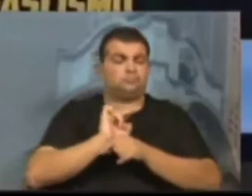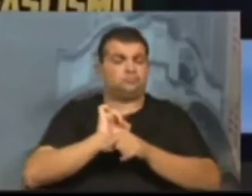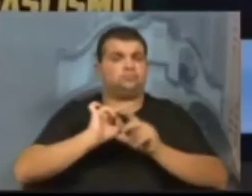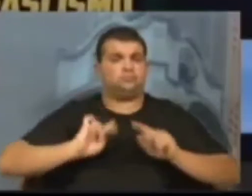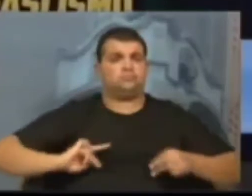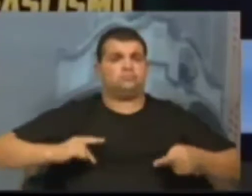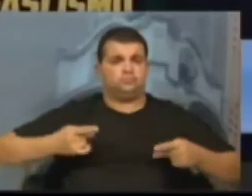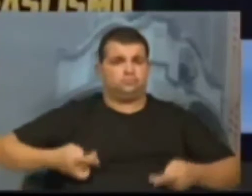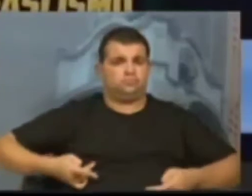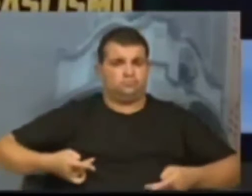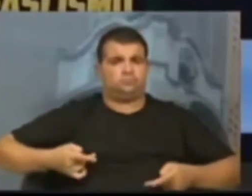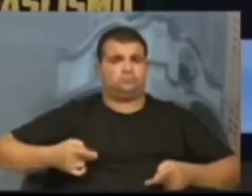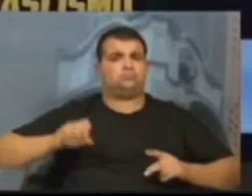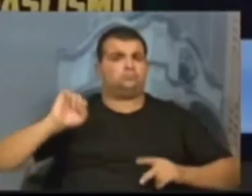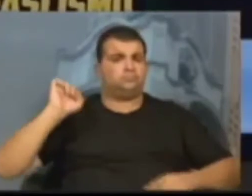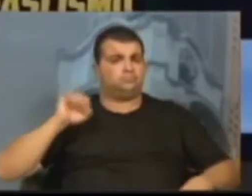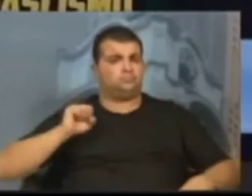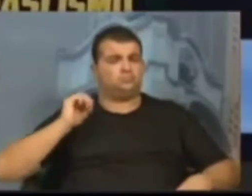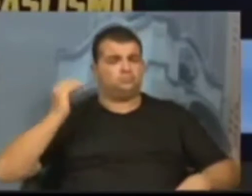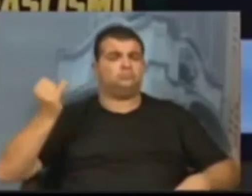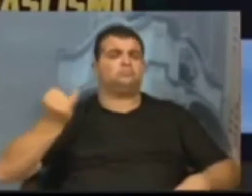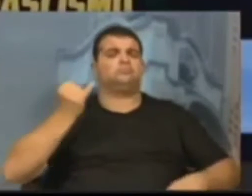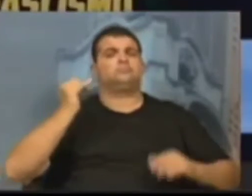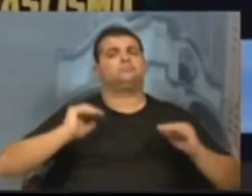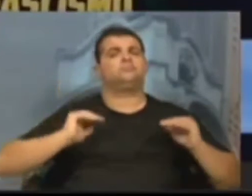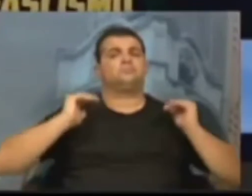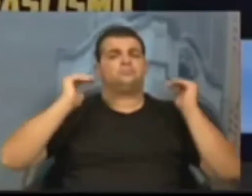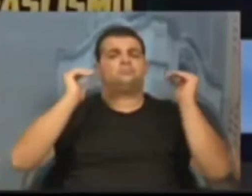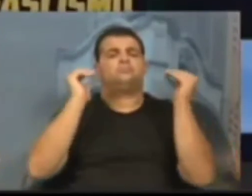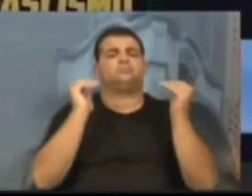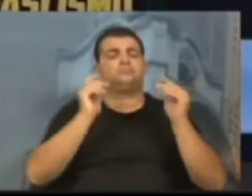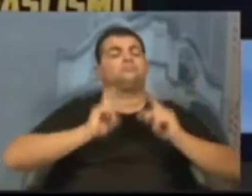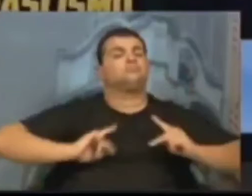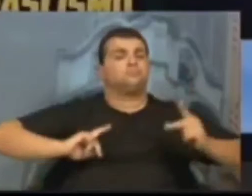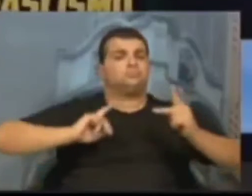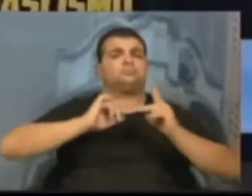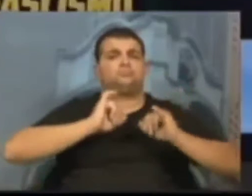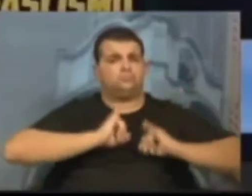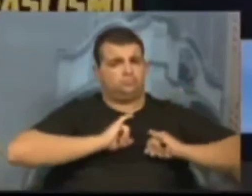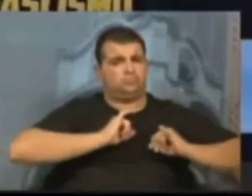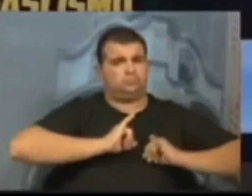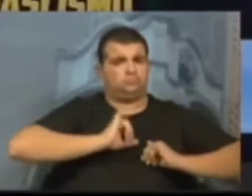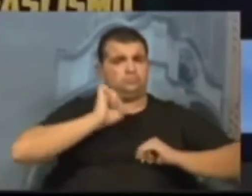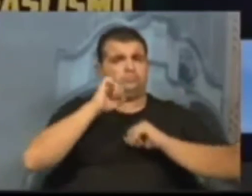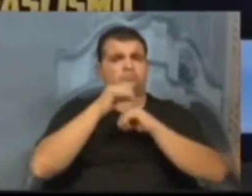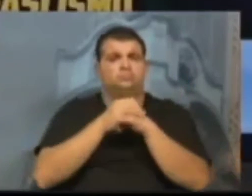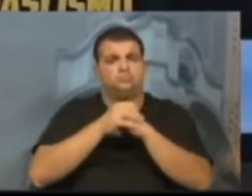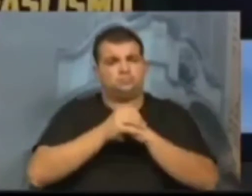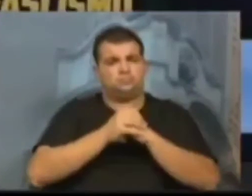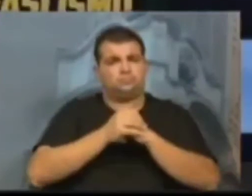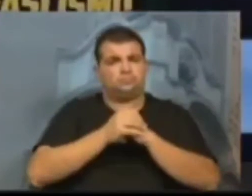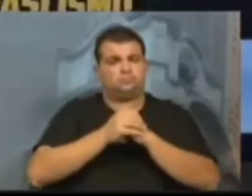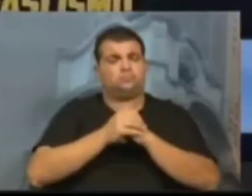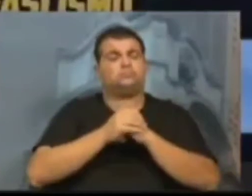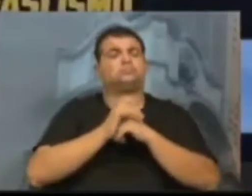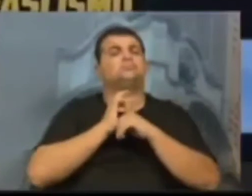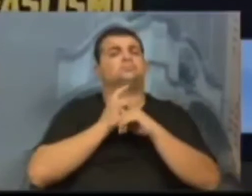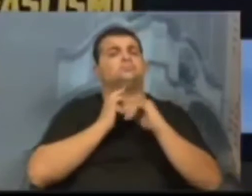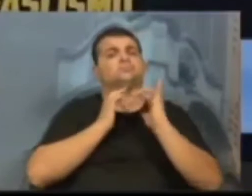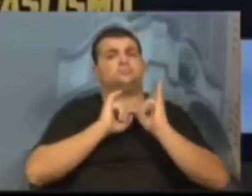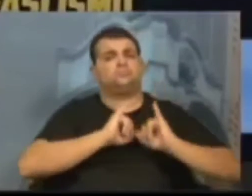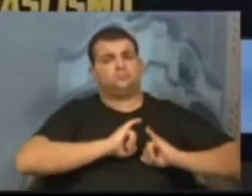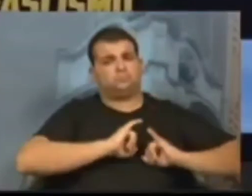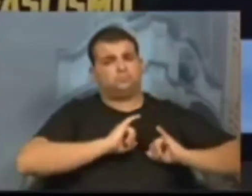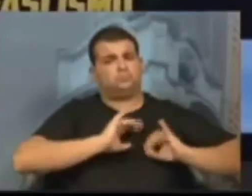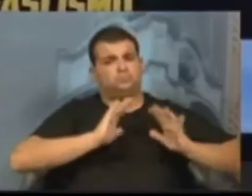uma visão relevante para uma população que sofre. Então, já está sofrendo